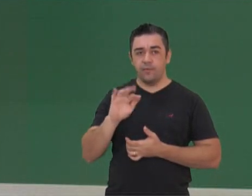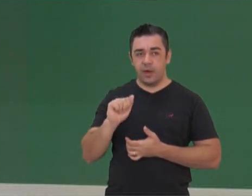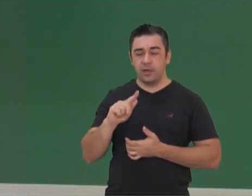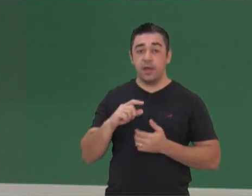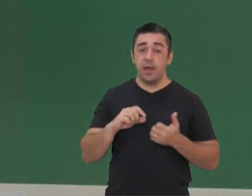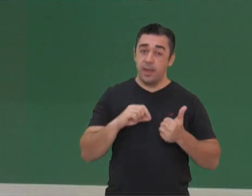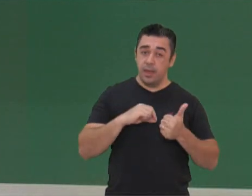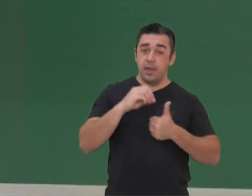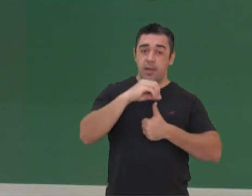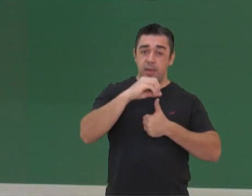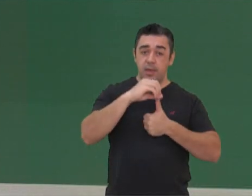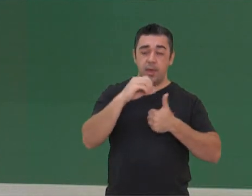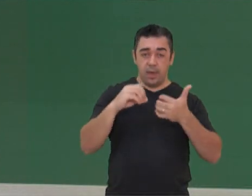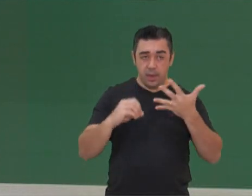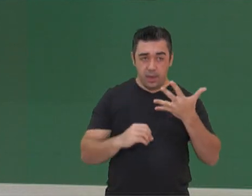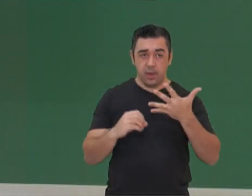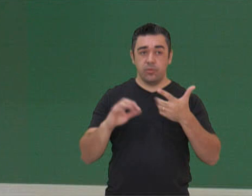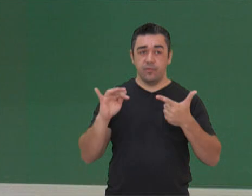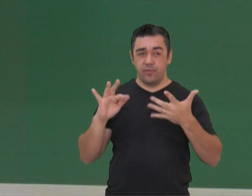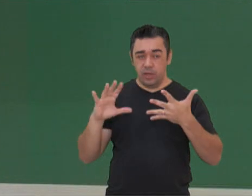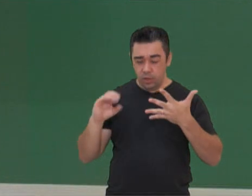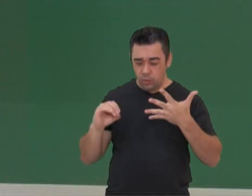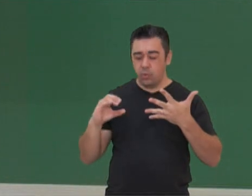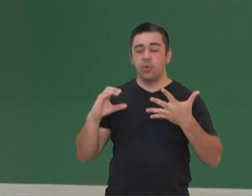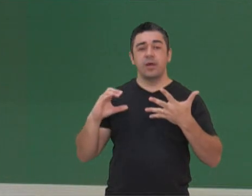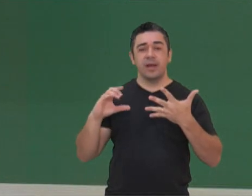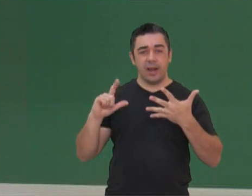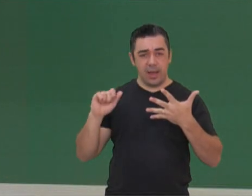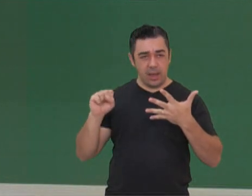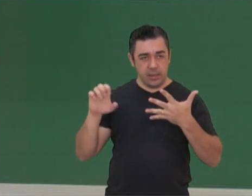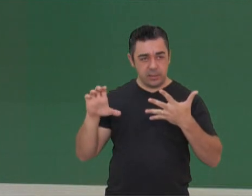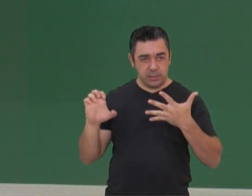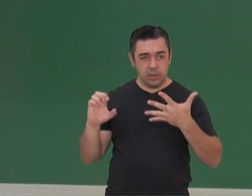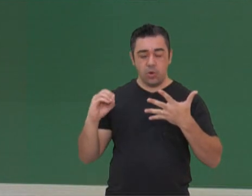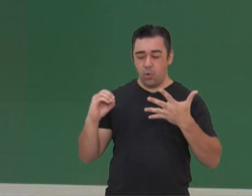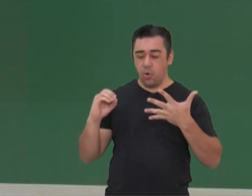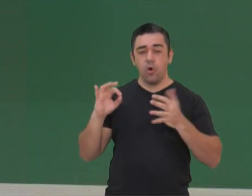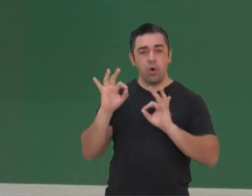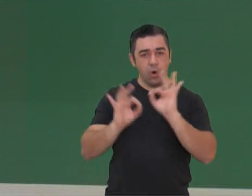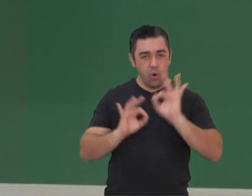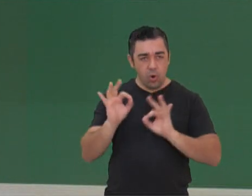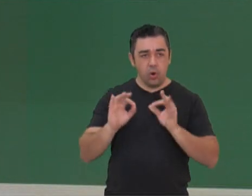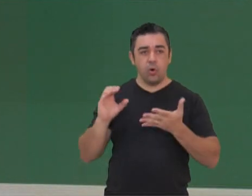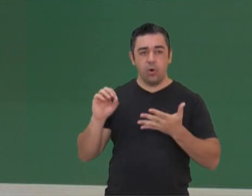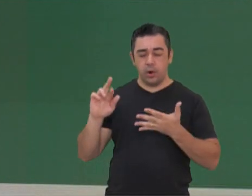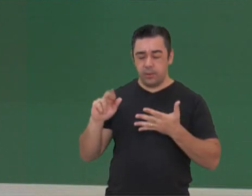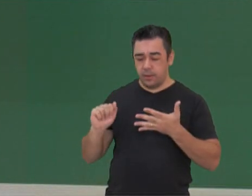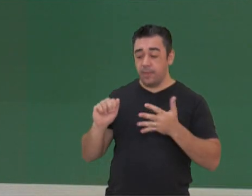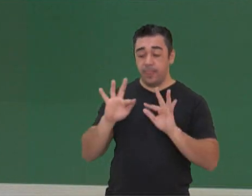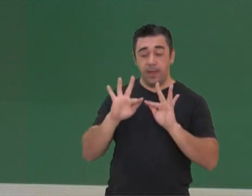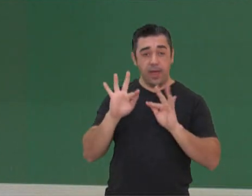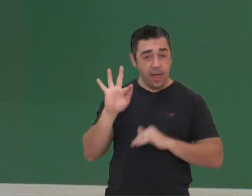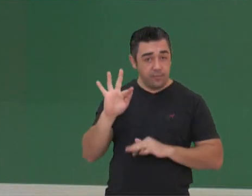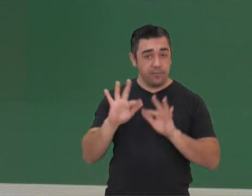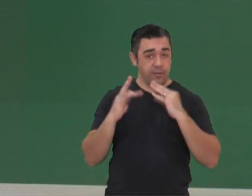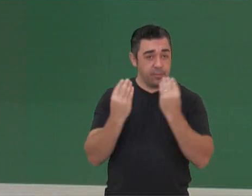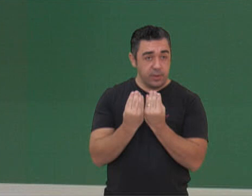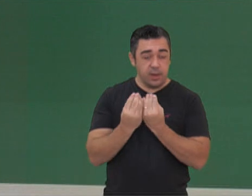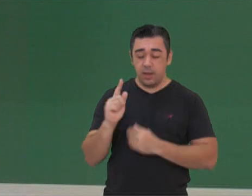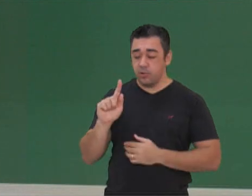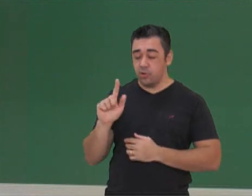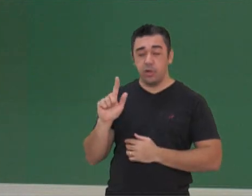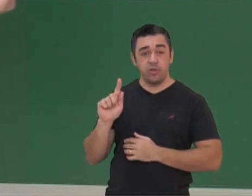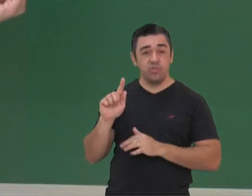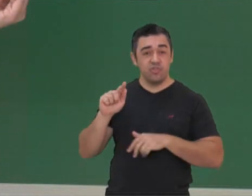reino, fi de filo, c de classe, o de ordem, fá de família, g de gênero e e de espécie. Então, vejam,